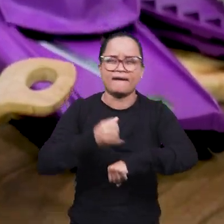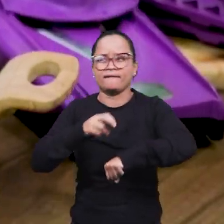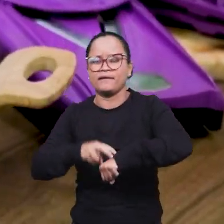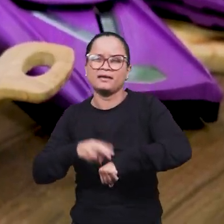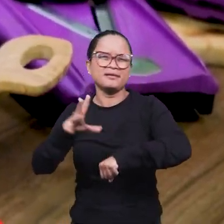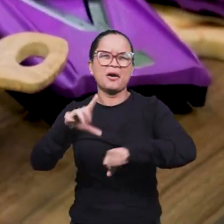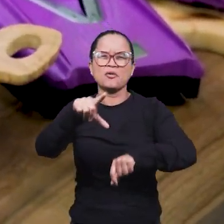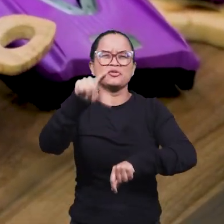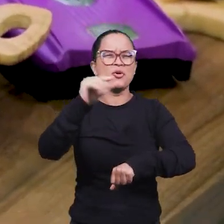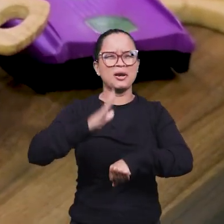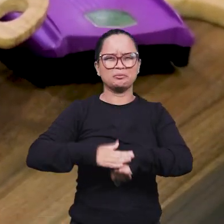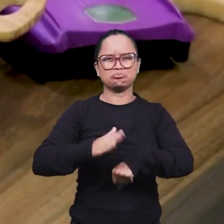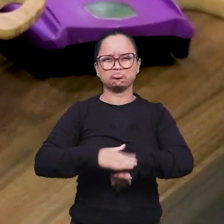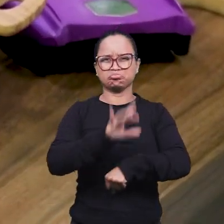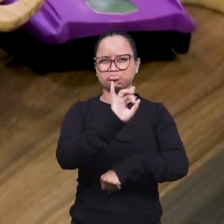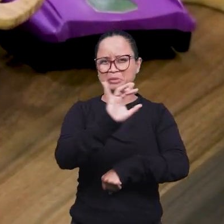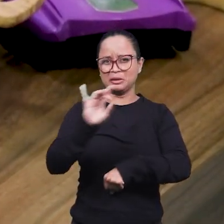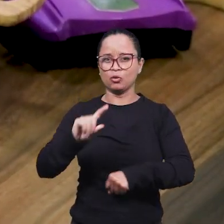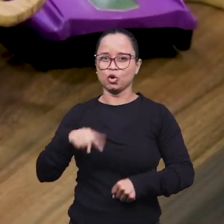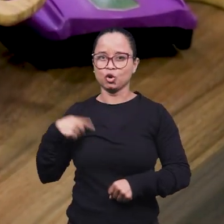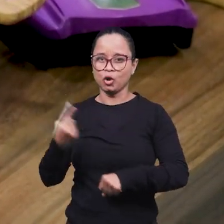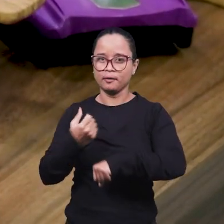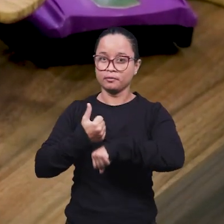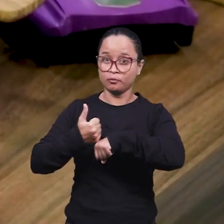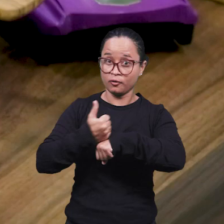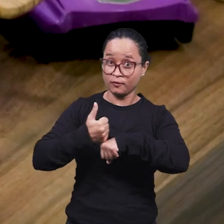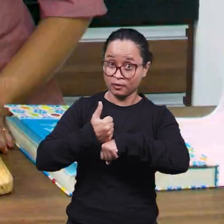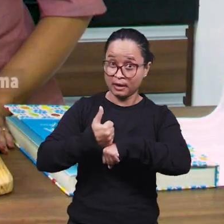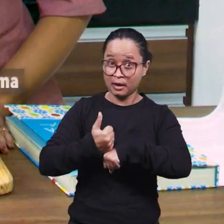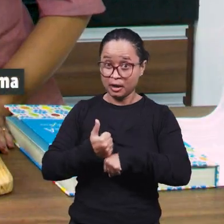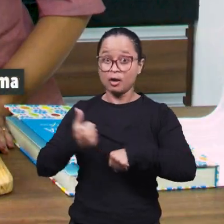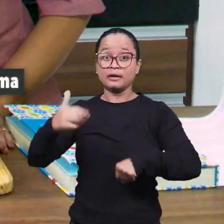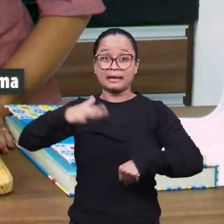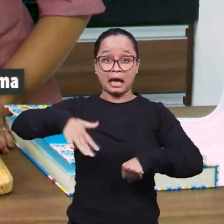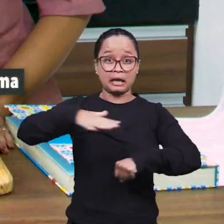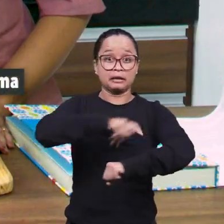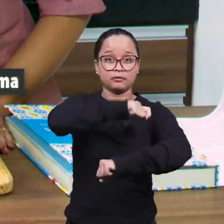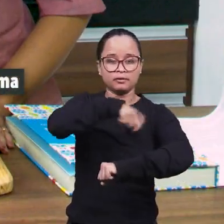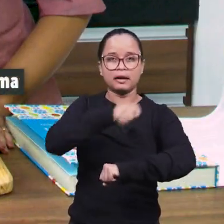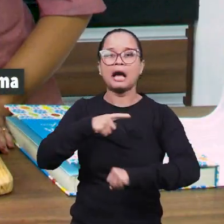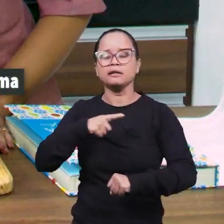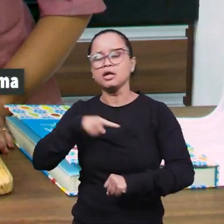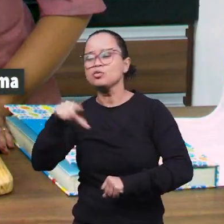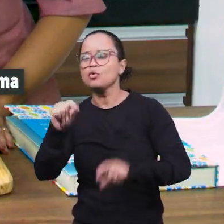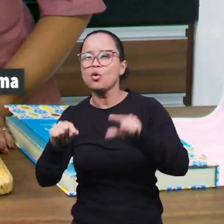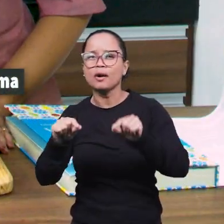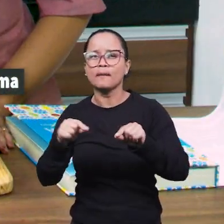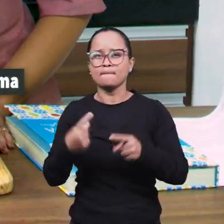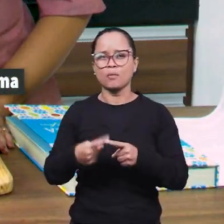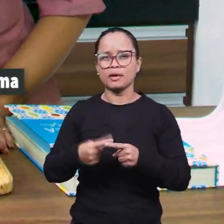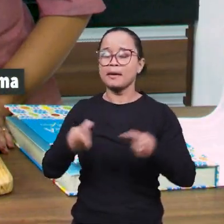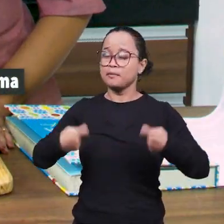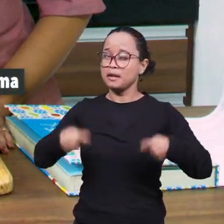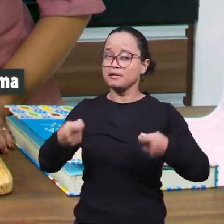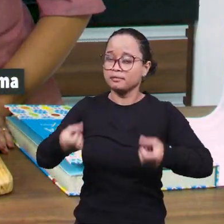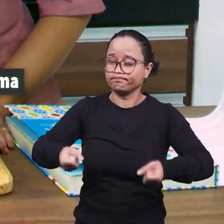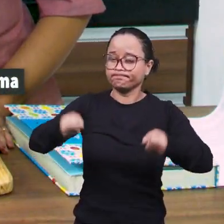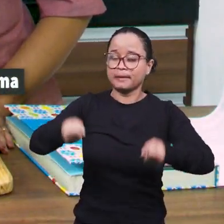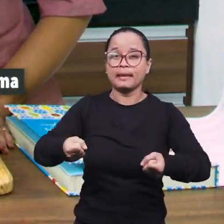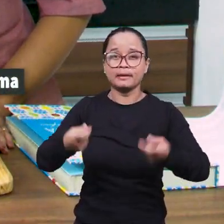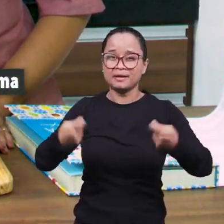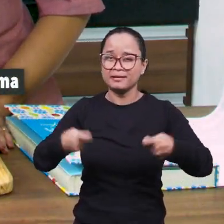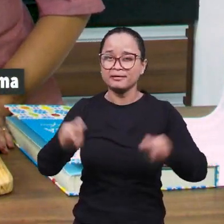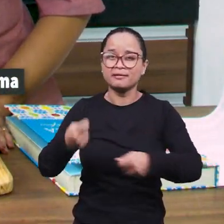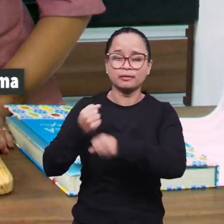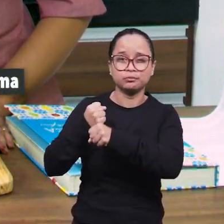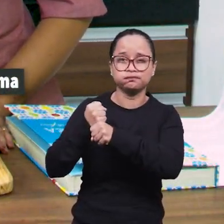melhor. A gente, no mundo profissional da cozinha, a gente tem ali as nossas preferências e também porque a gente precisa de uma panela que dure por muito